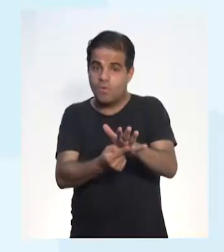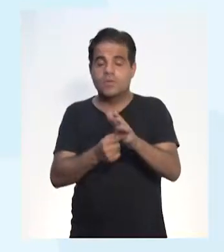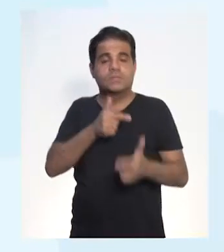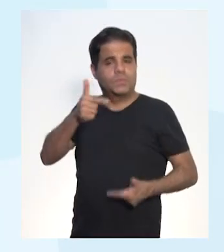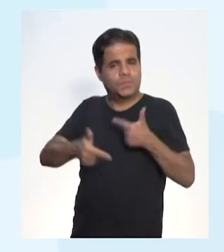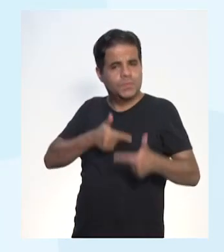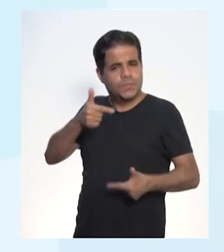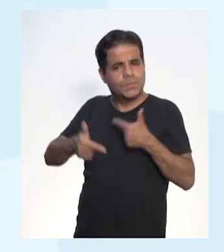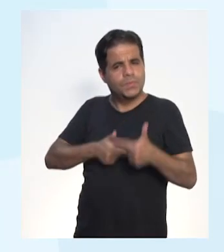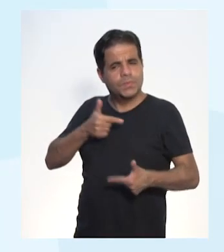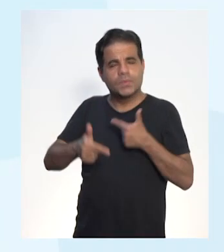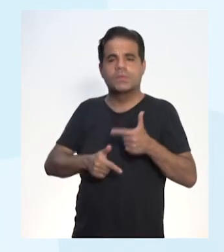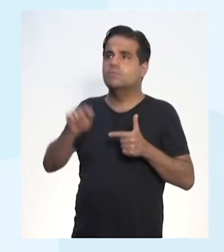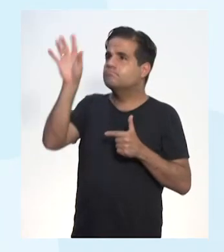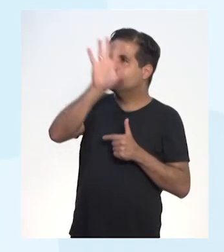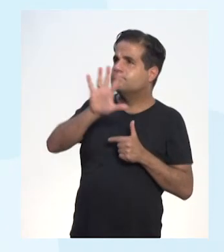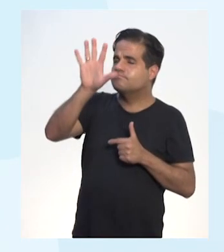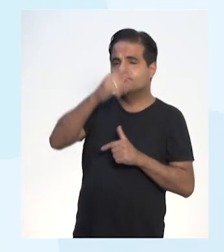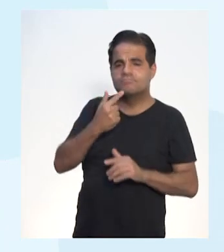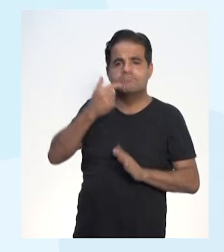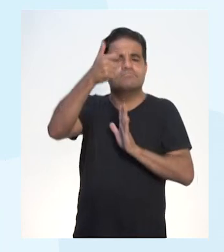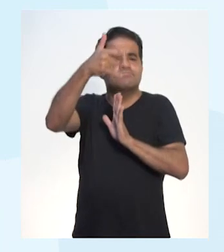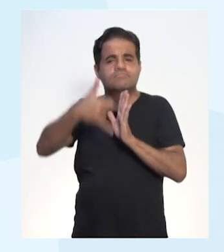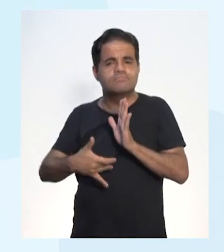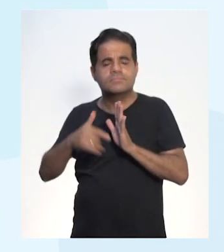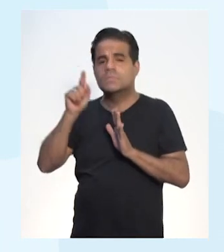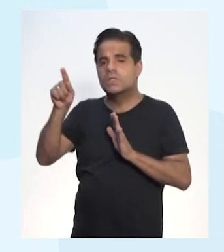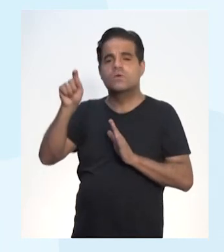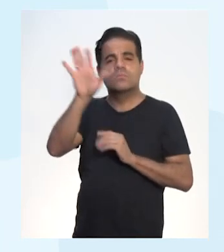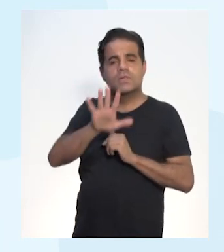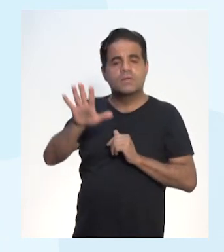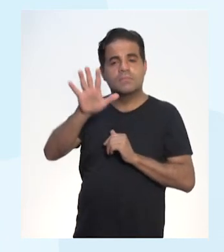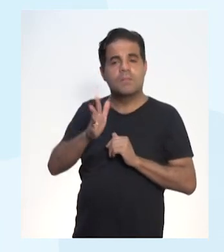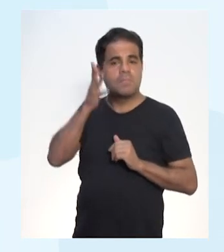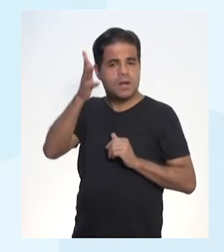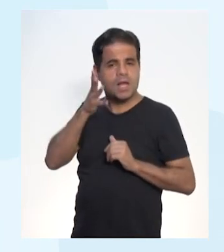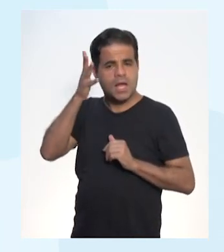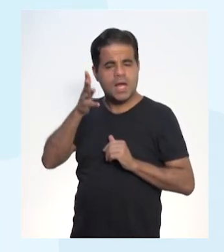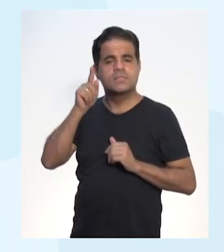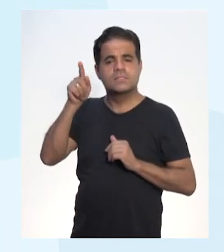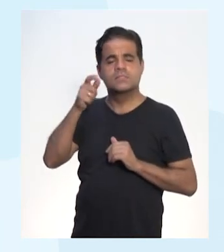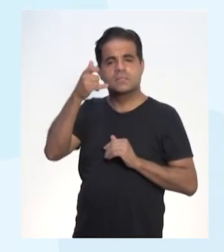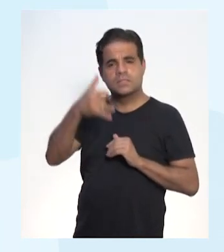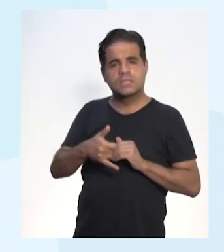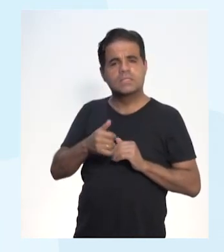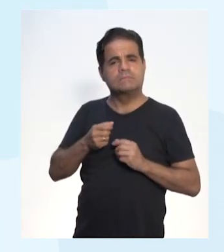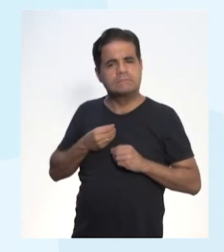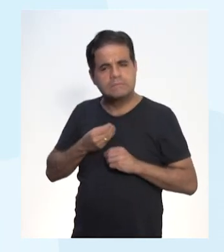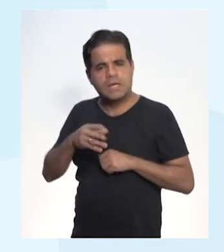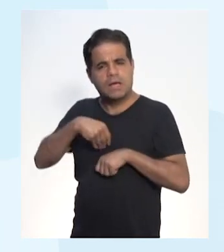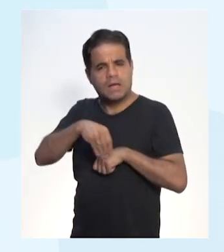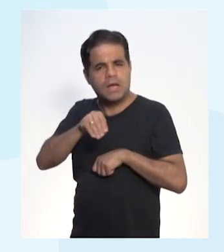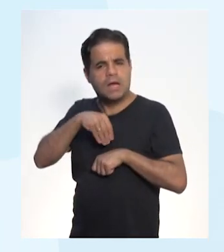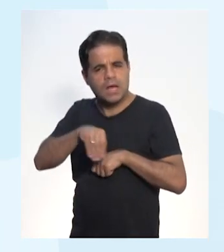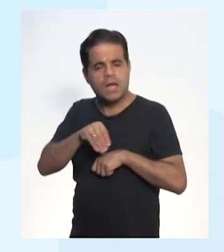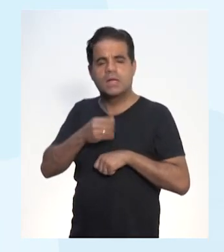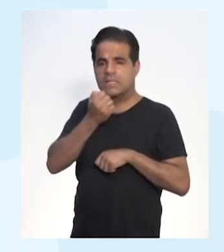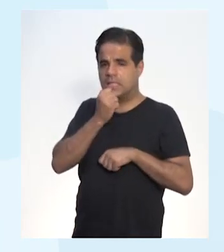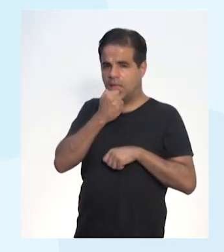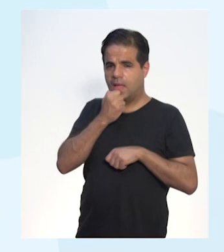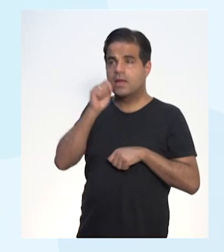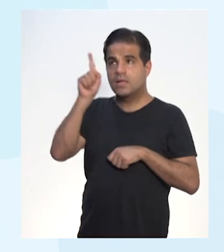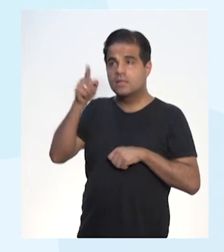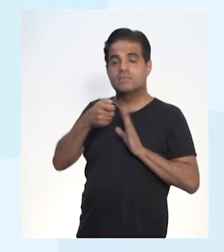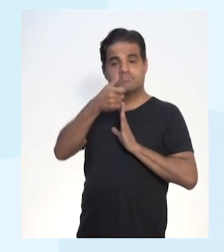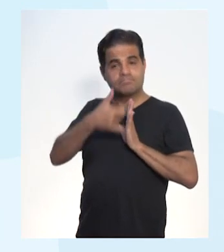de Faraday, né? A imagem não está falando aqui, né? É uma imagem da palestra de Faraday, né? Faraday costumava dar muitas palestras sobre ciência,